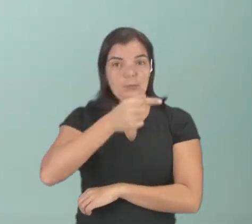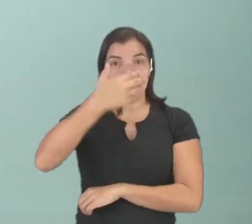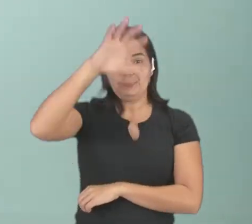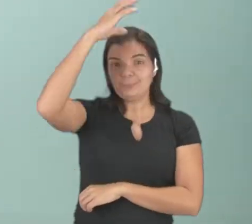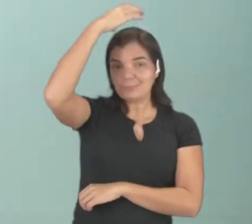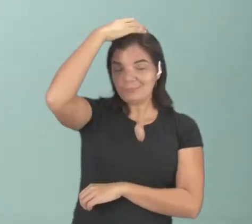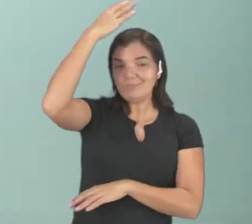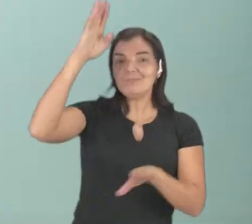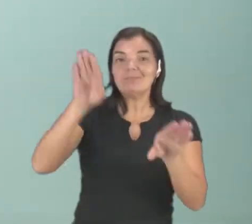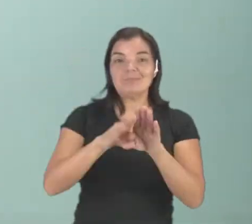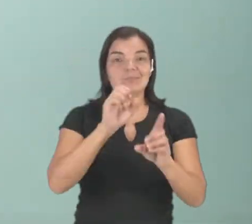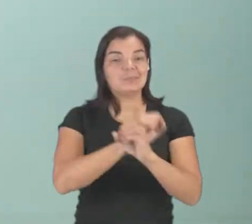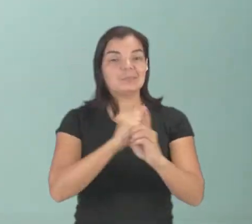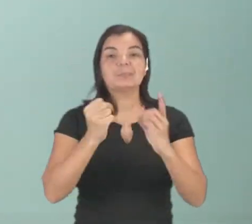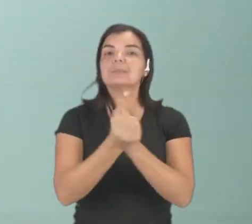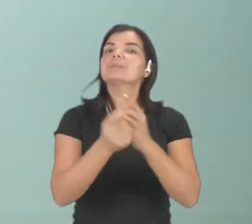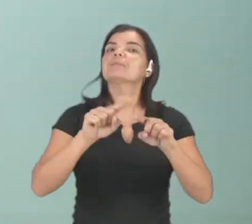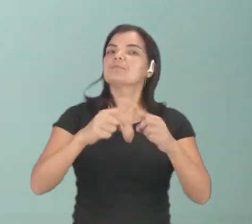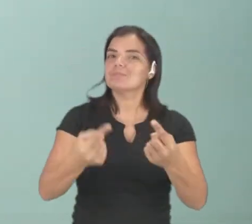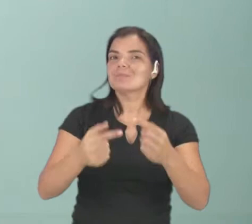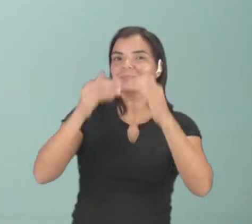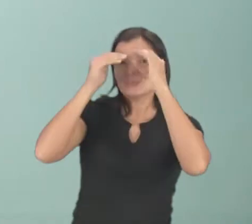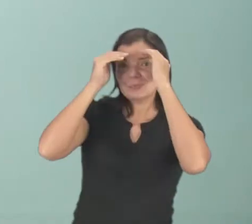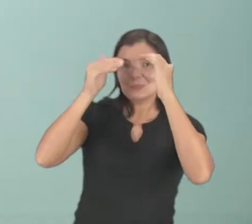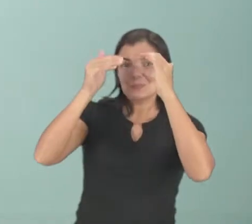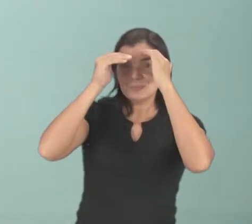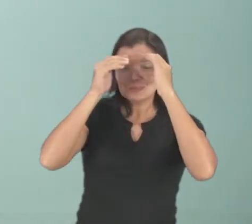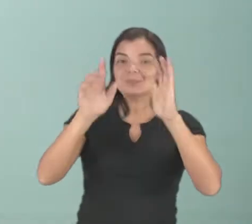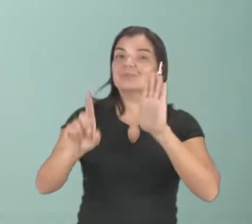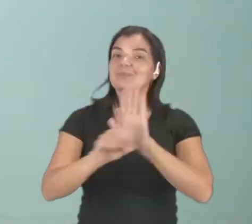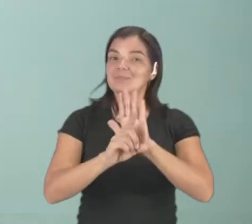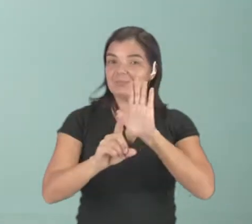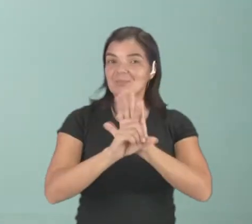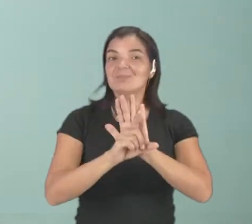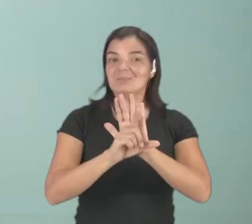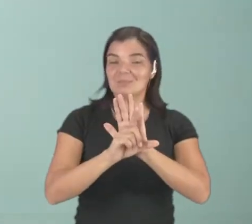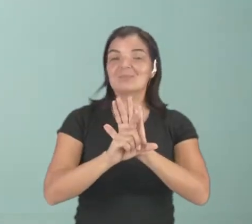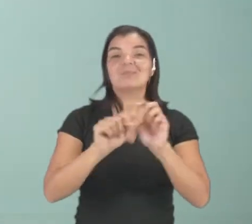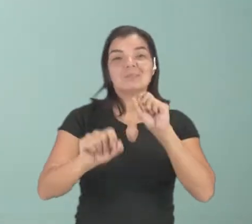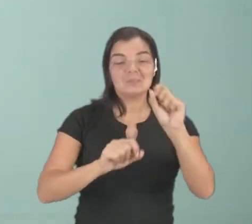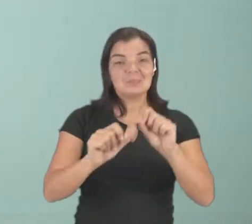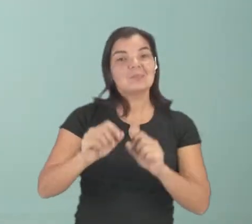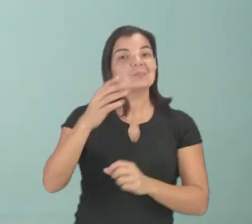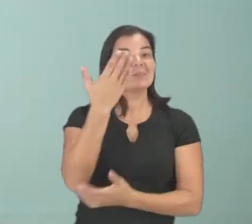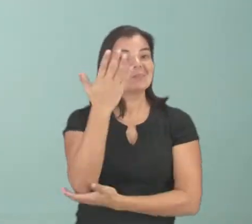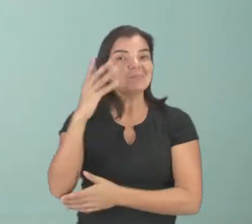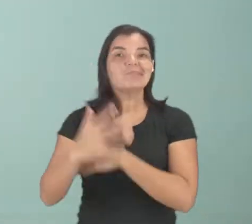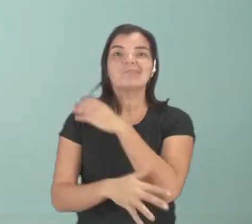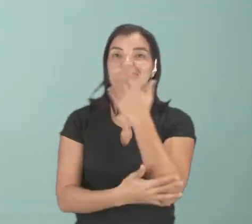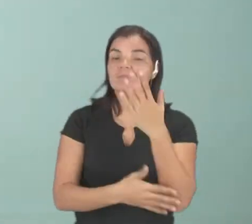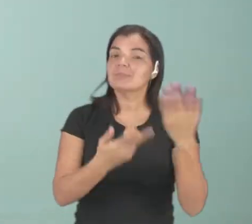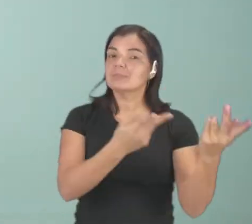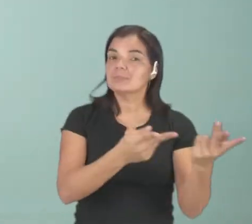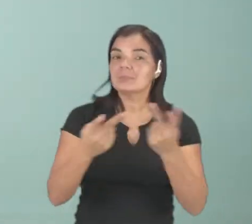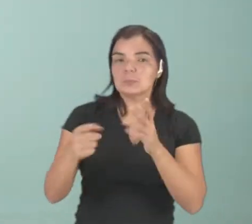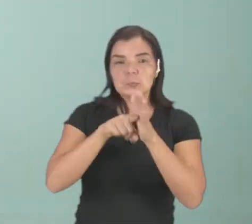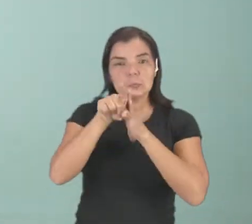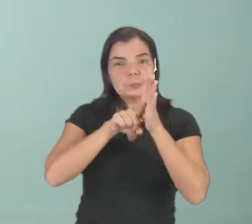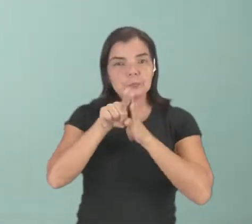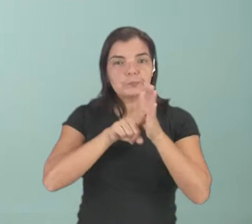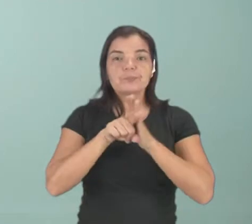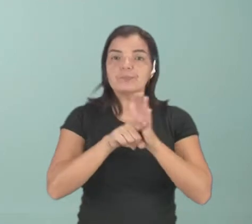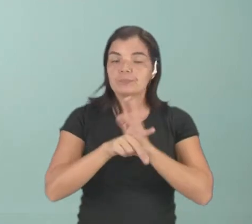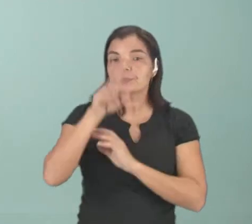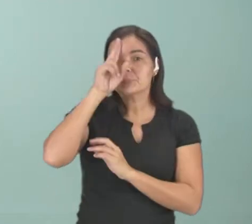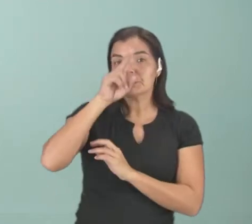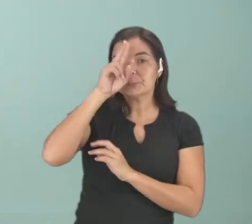do rei que rege a sociedade, mas obedecendo a uma lei que emana dela, a uma lei da natureza. Então, convido vocês a pesquisarem sobre